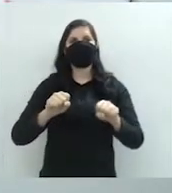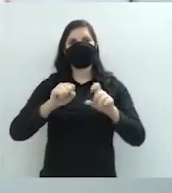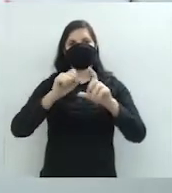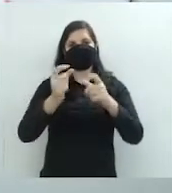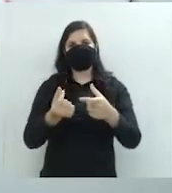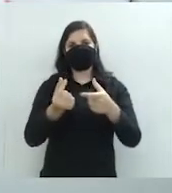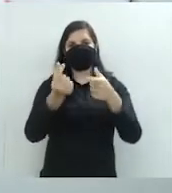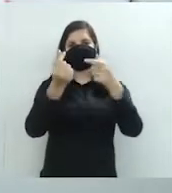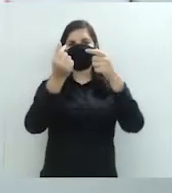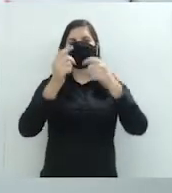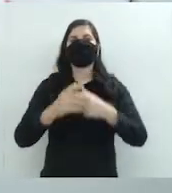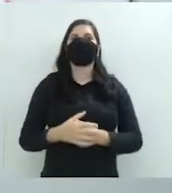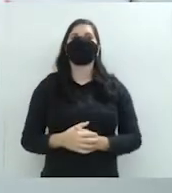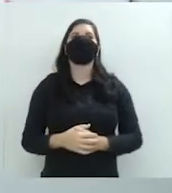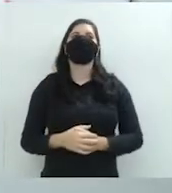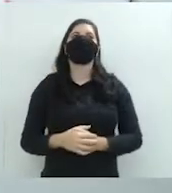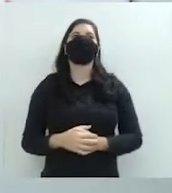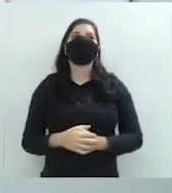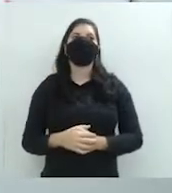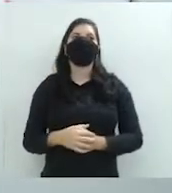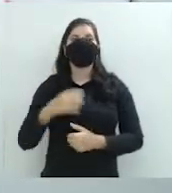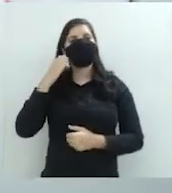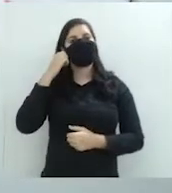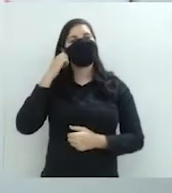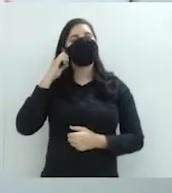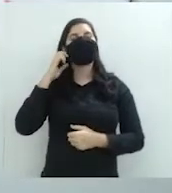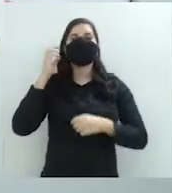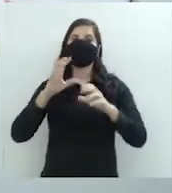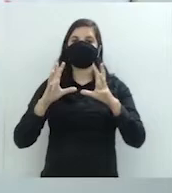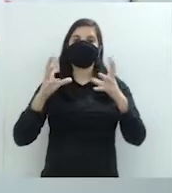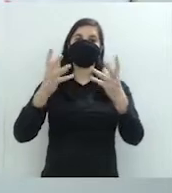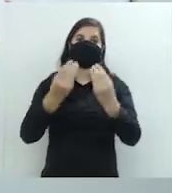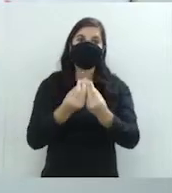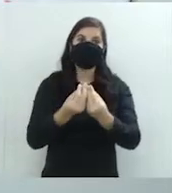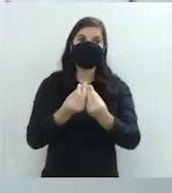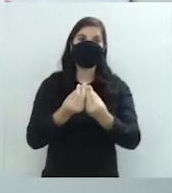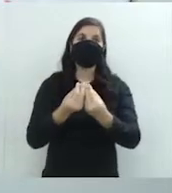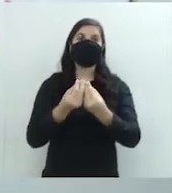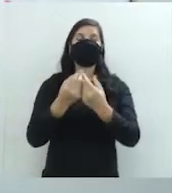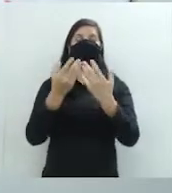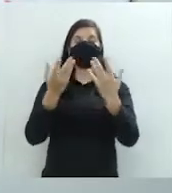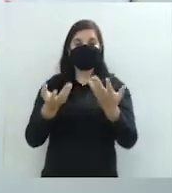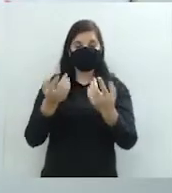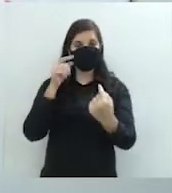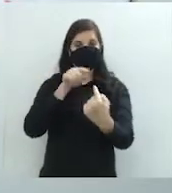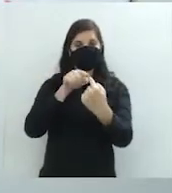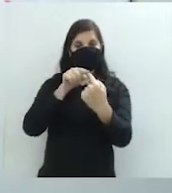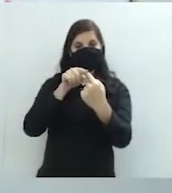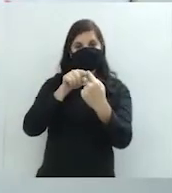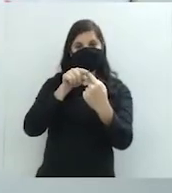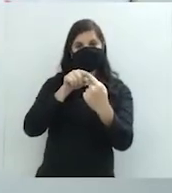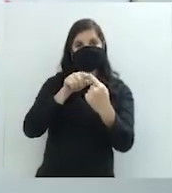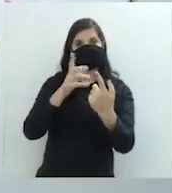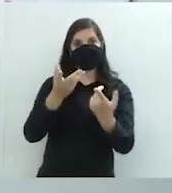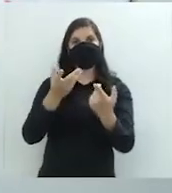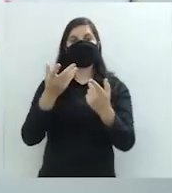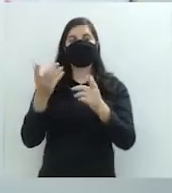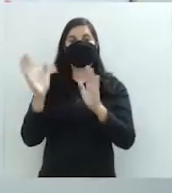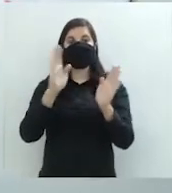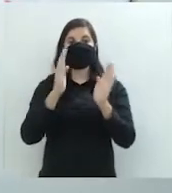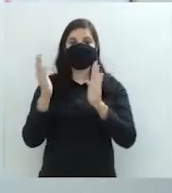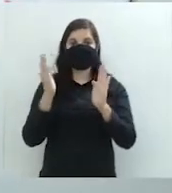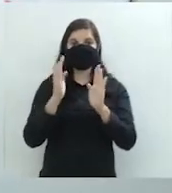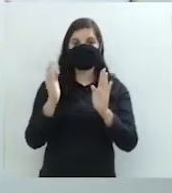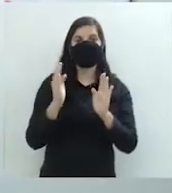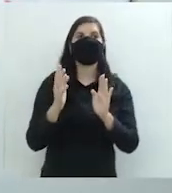o sistema capitalista. De todo, a Idade Moderna representa a época